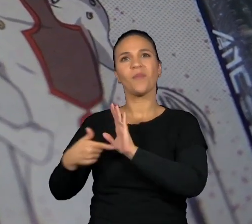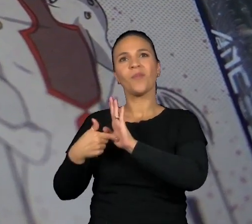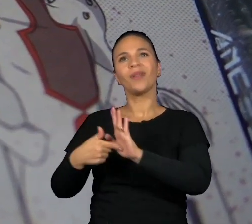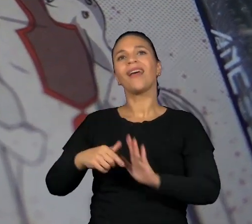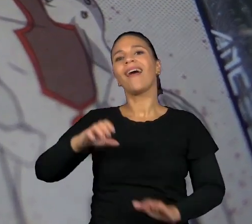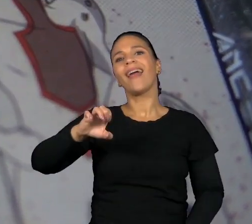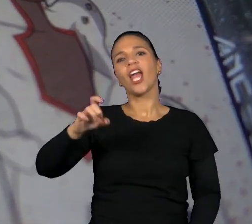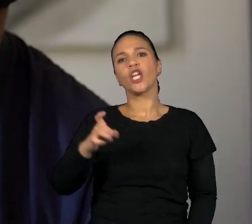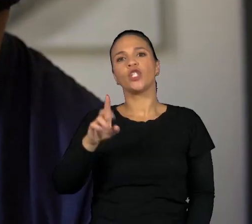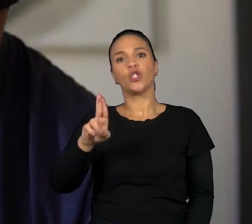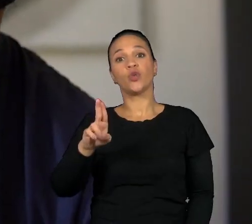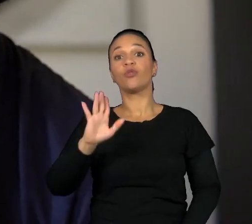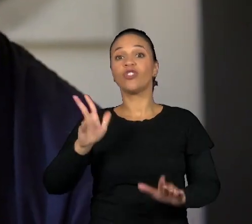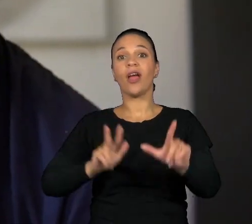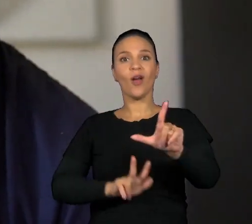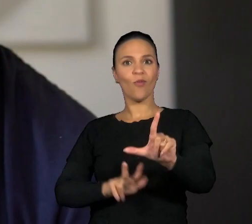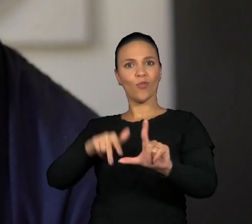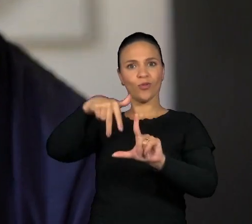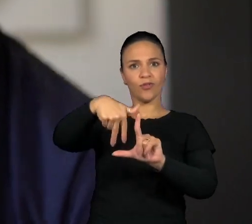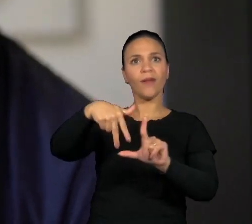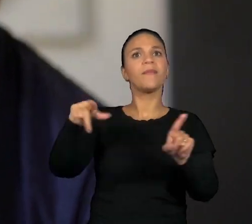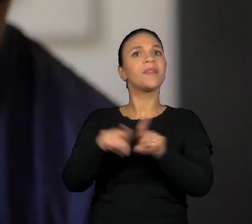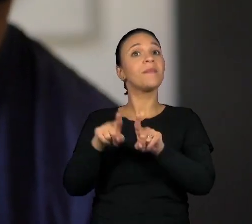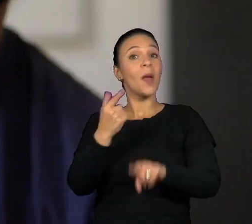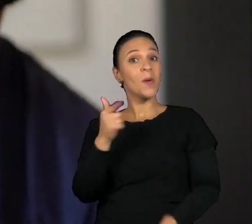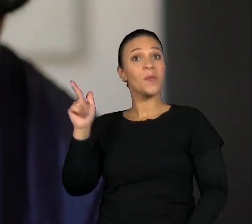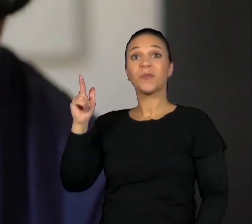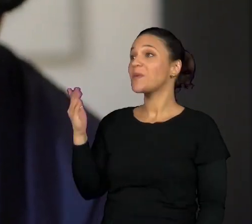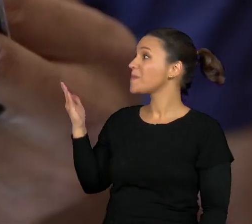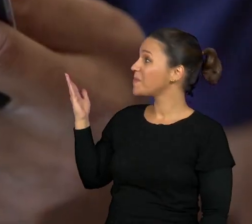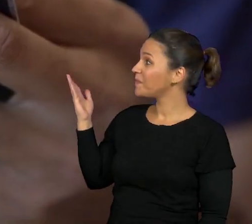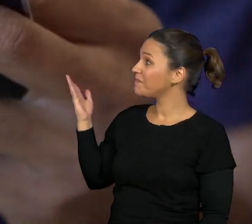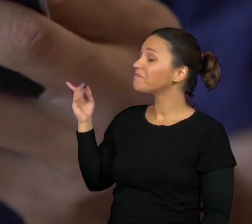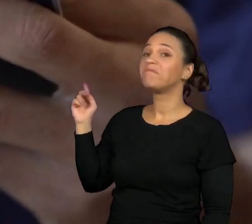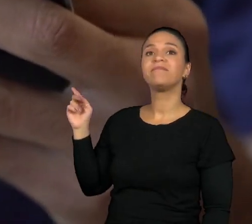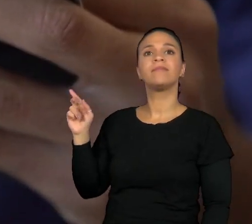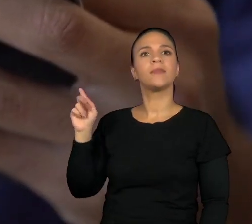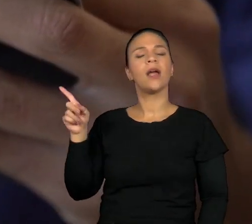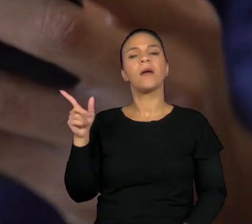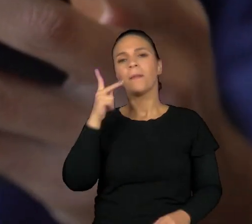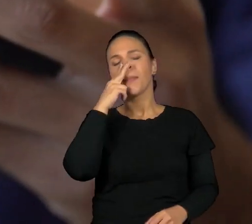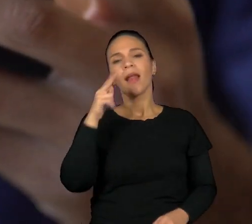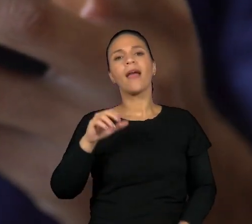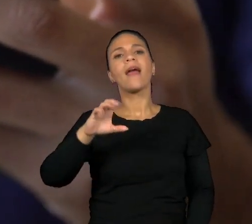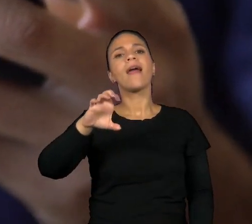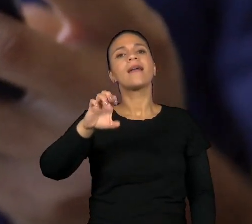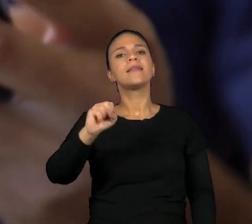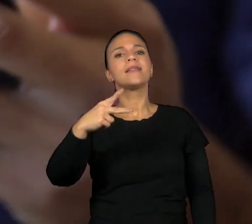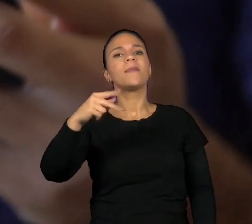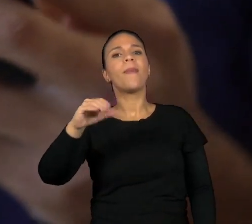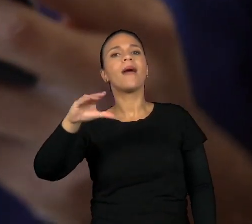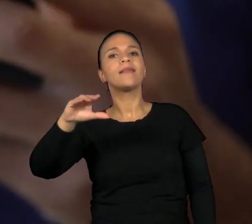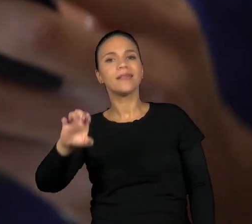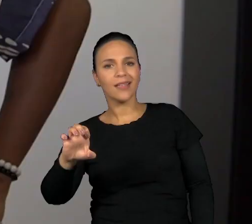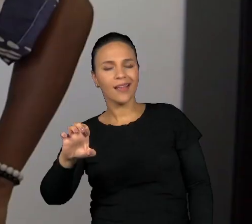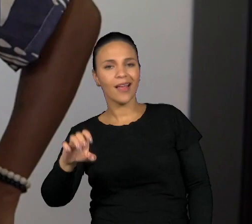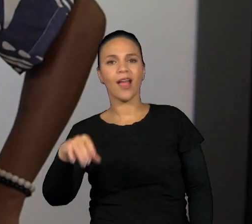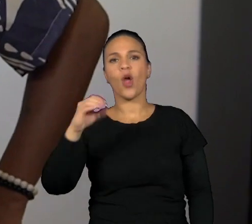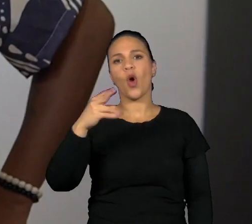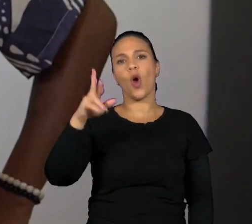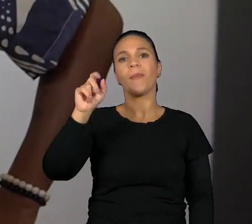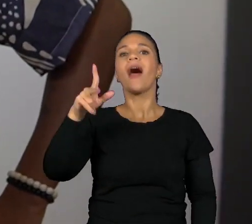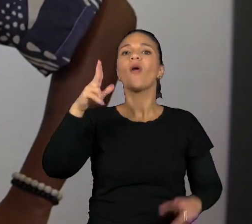no multiverso. E por fim, o Ancestral, que é uma obra, é uma space opera, é uma história que acontece no espaço. Tem